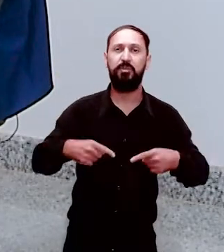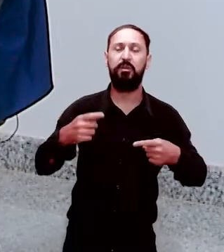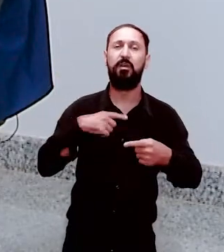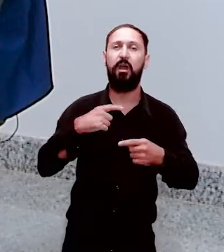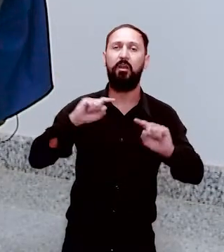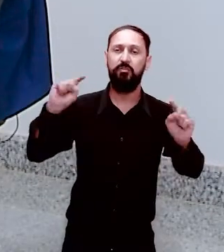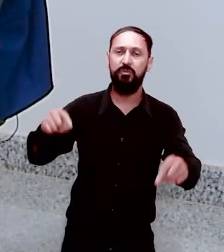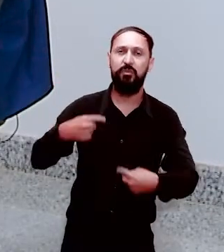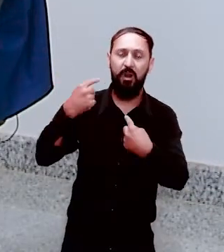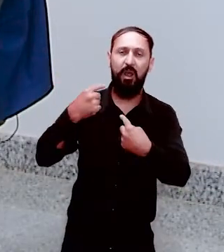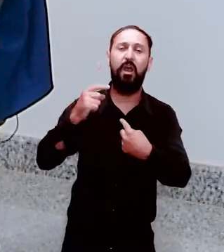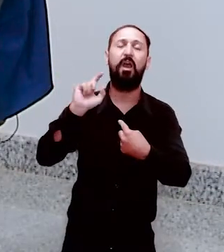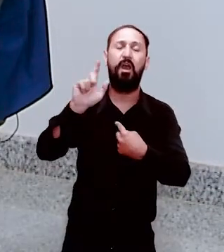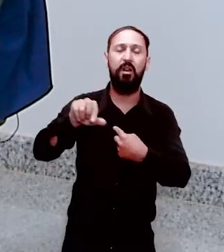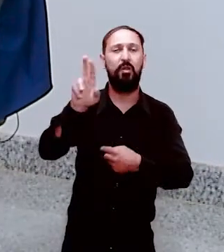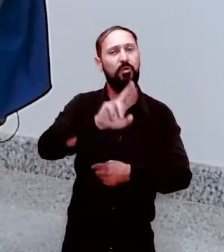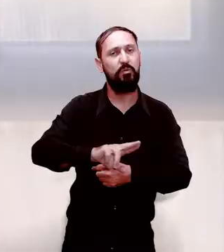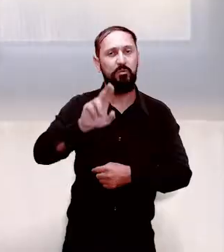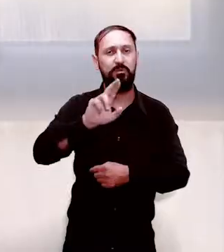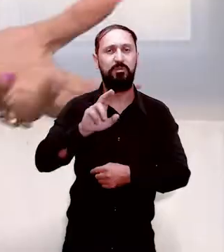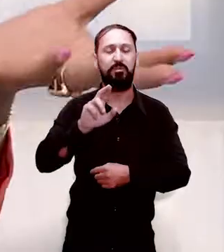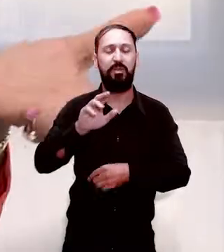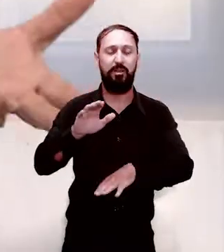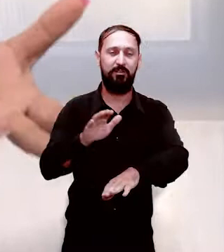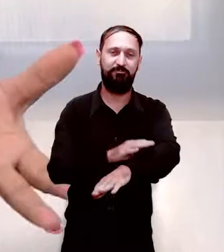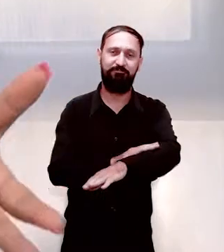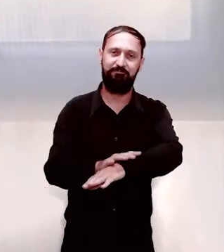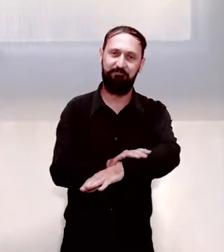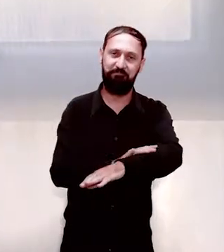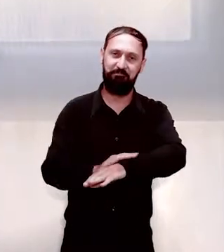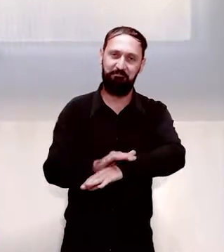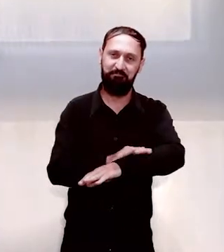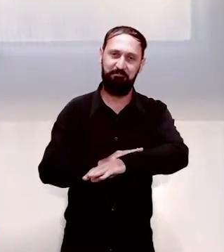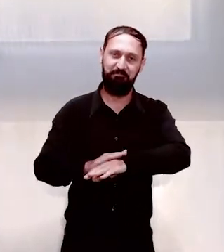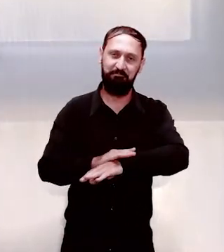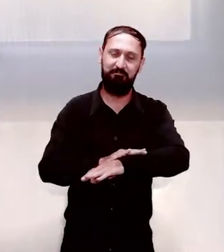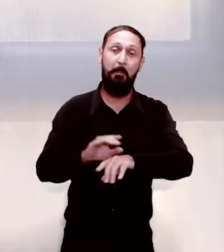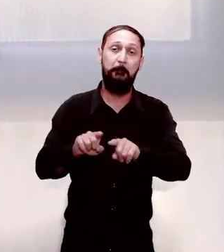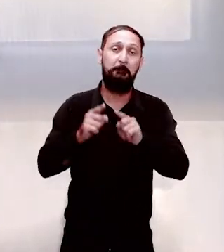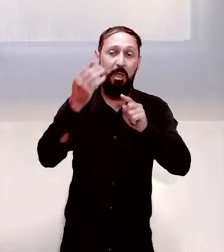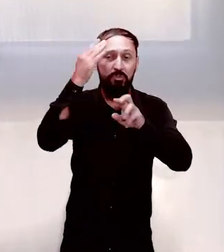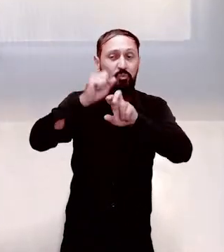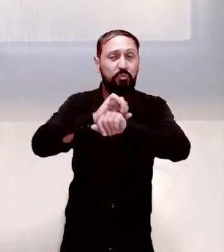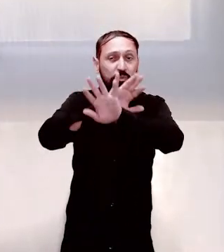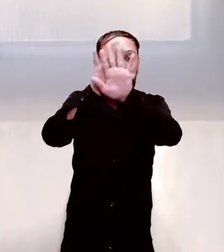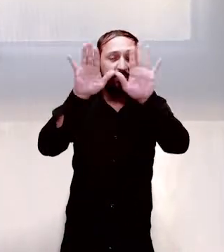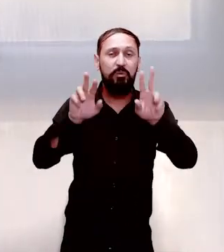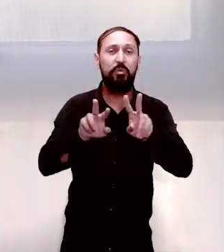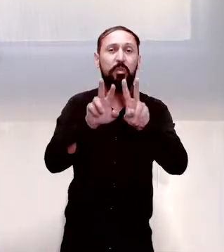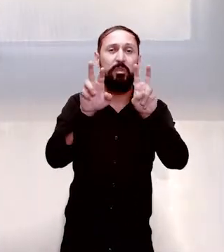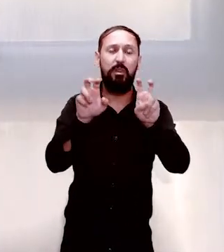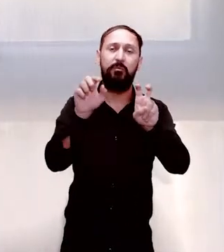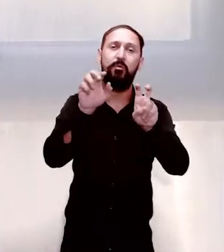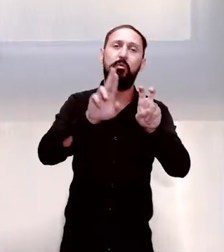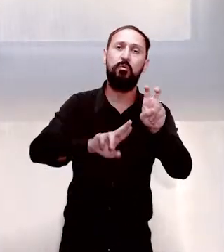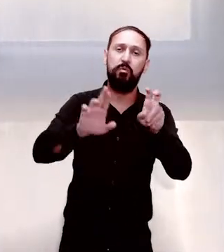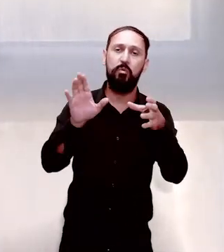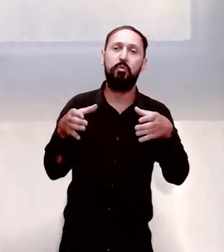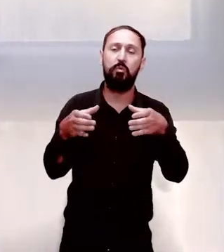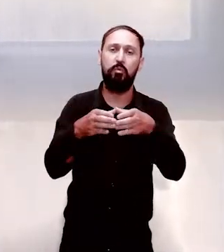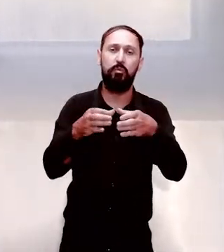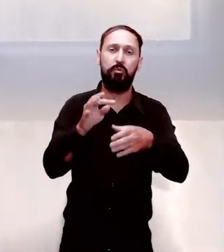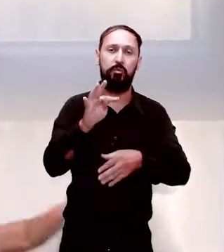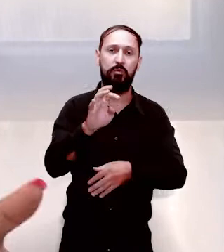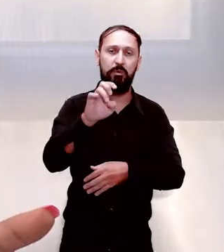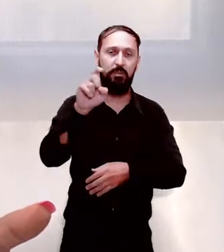tinha rivalidade. Uma das formas de nos atingir é por meio da questão racial. Mas o compreender essa questão